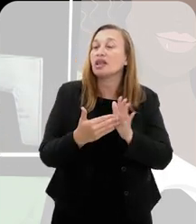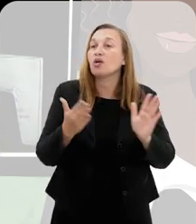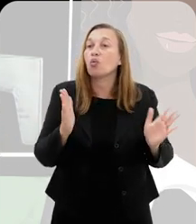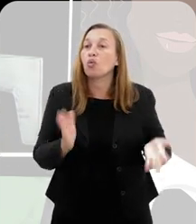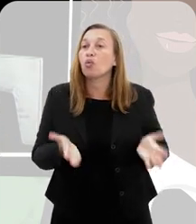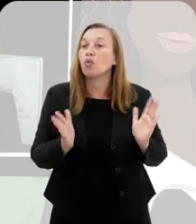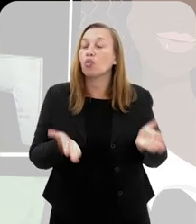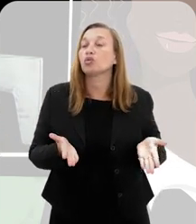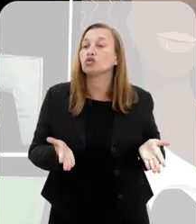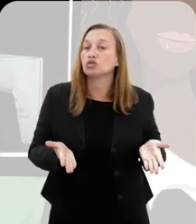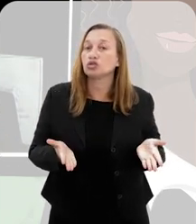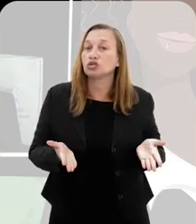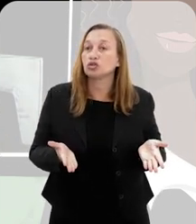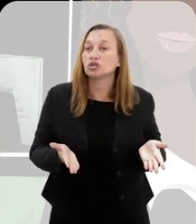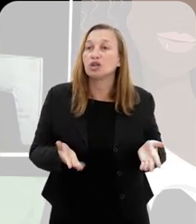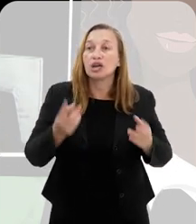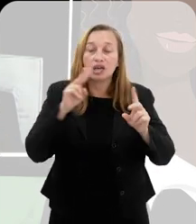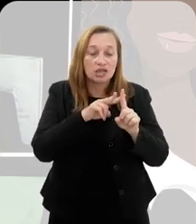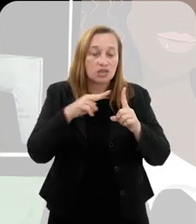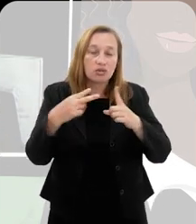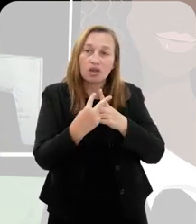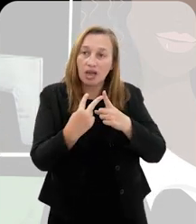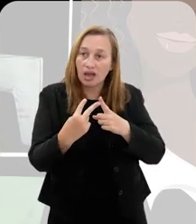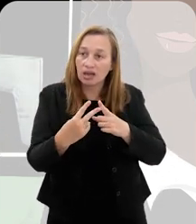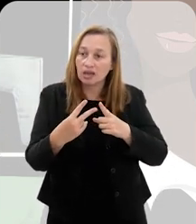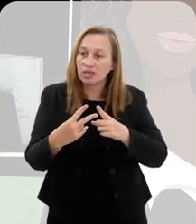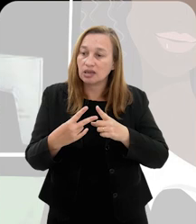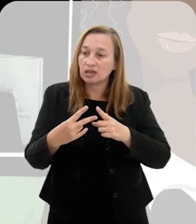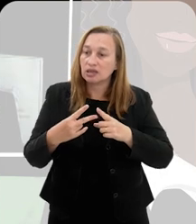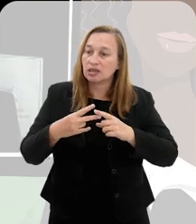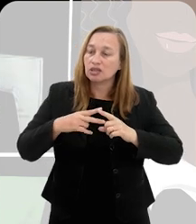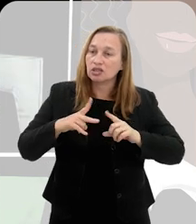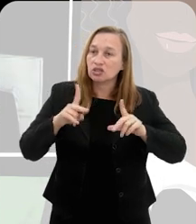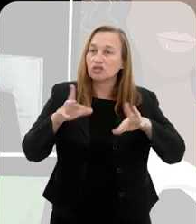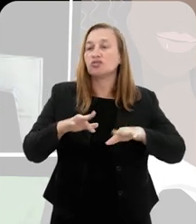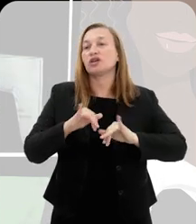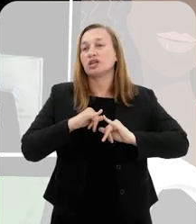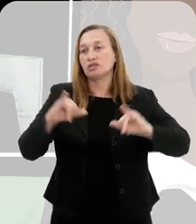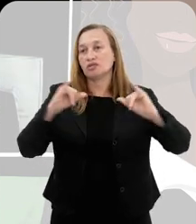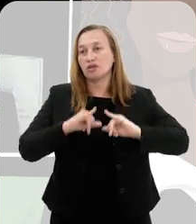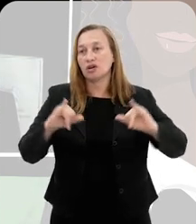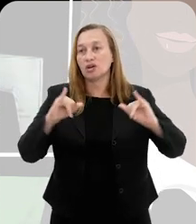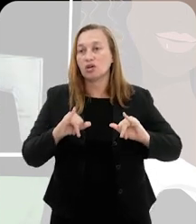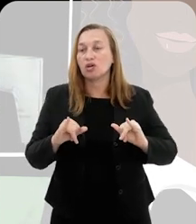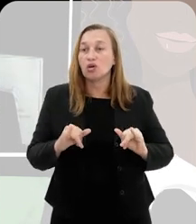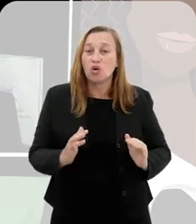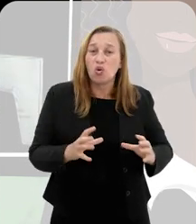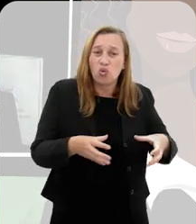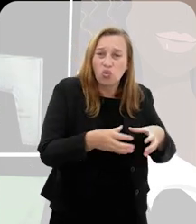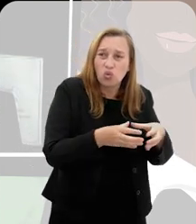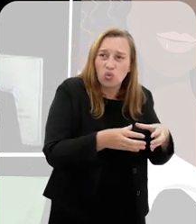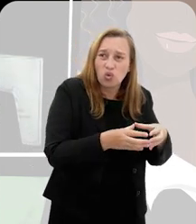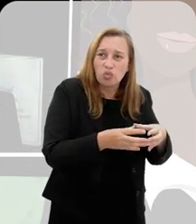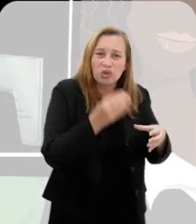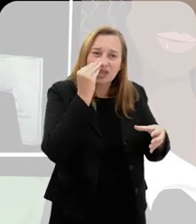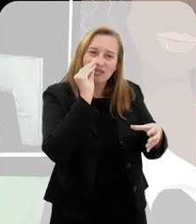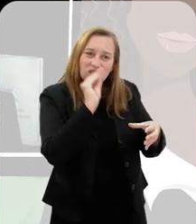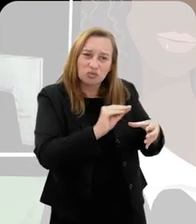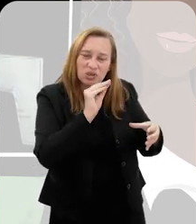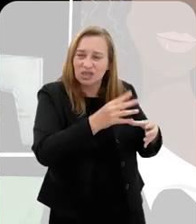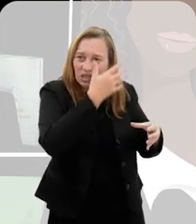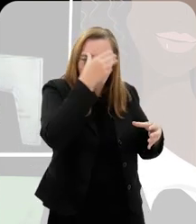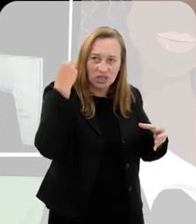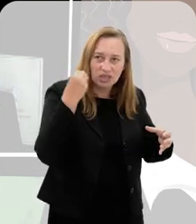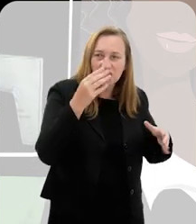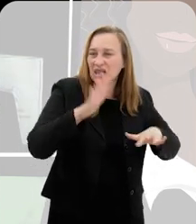que marcou, existe até hoje, com esse olhar de recorte, um público que estava